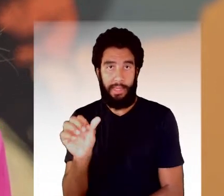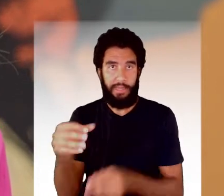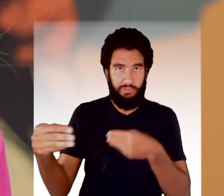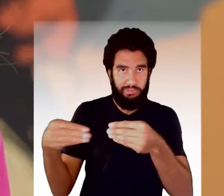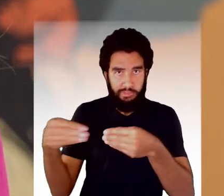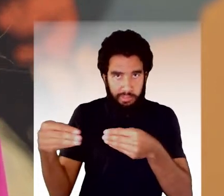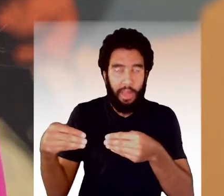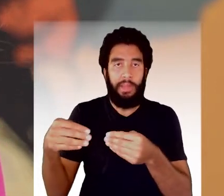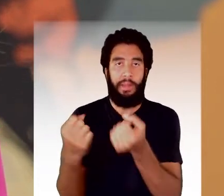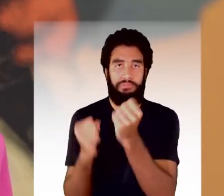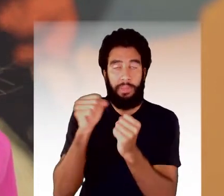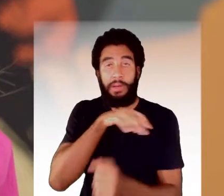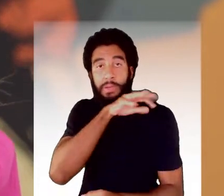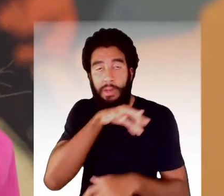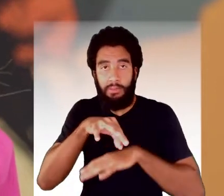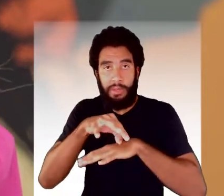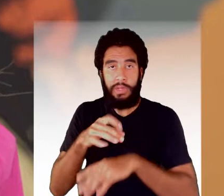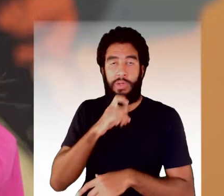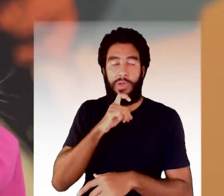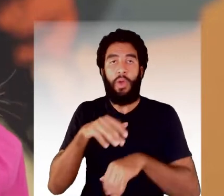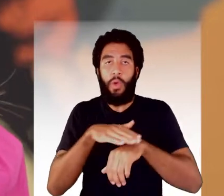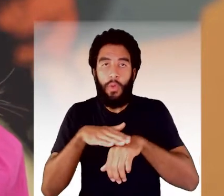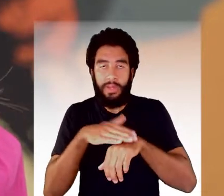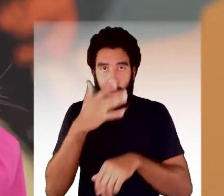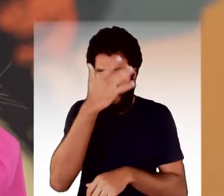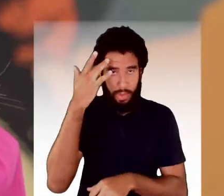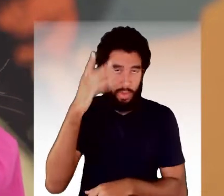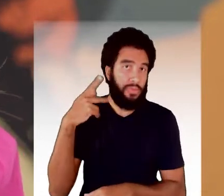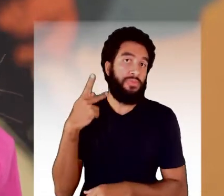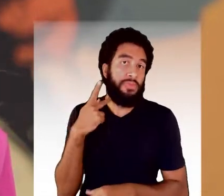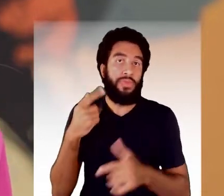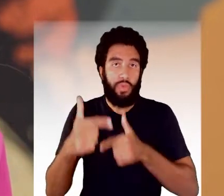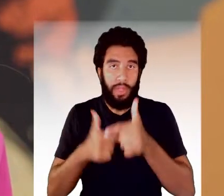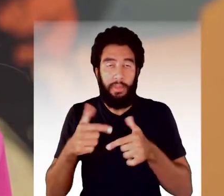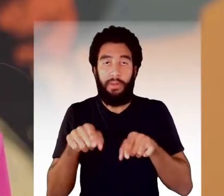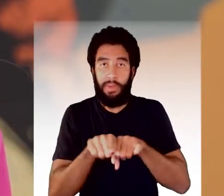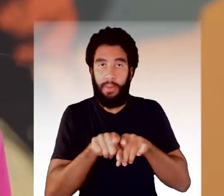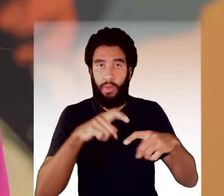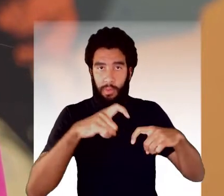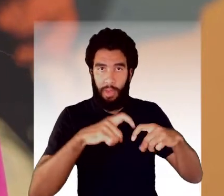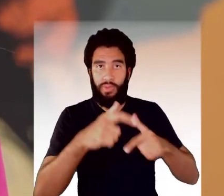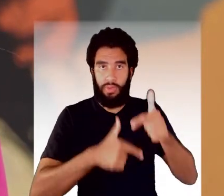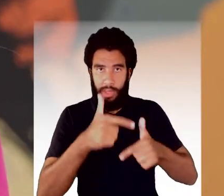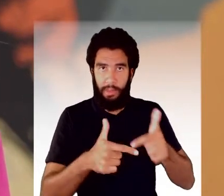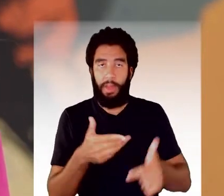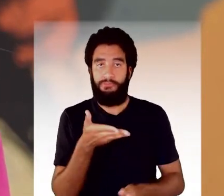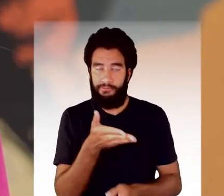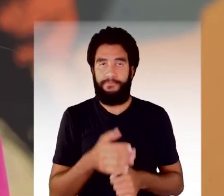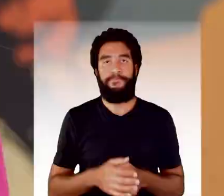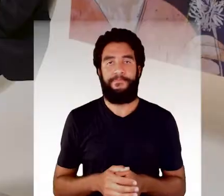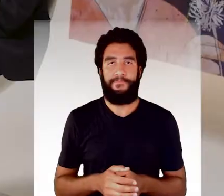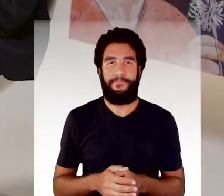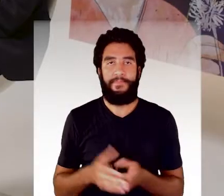da NR36 pelas empresas de frigoríficos, vamos conversar com o procurador do Trabalho, Leomar Daroncho, e com o médico do Trabalho,